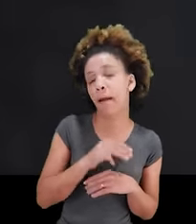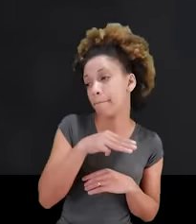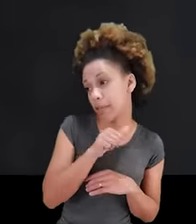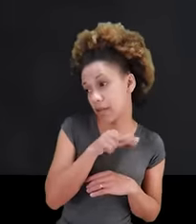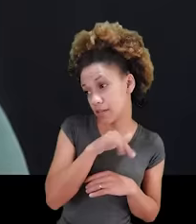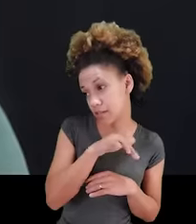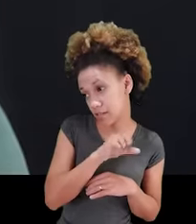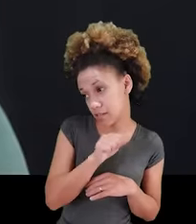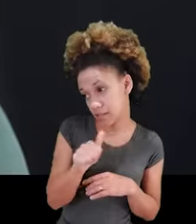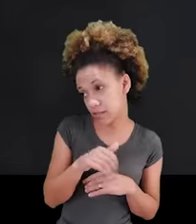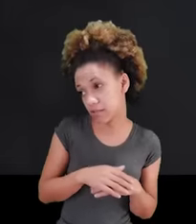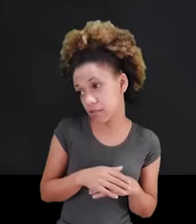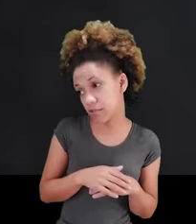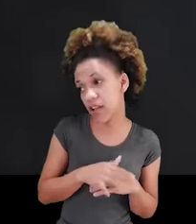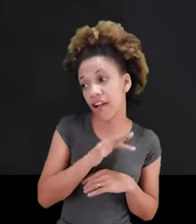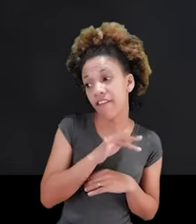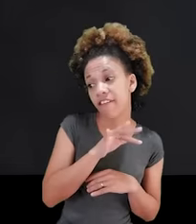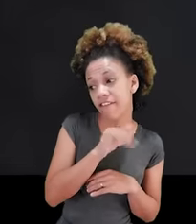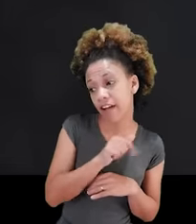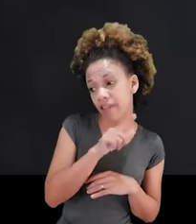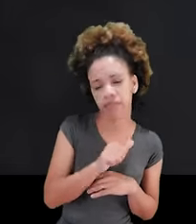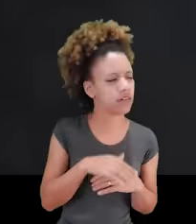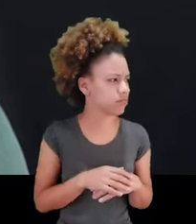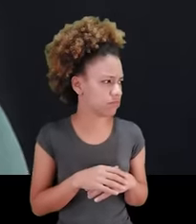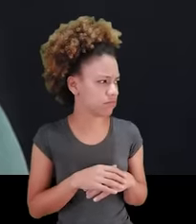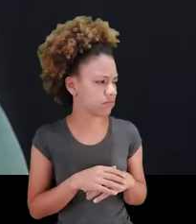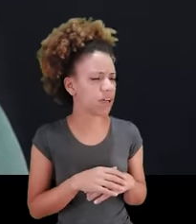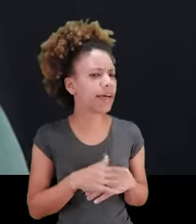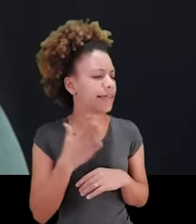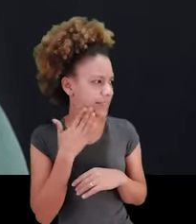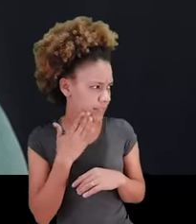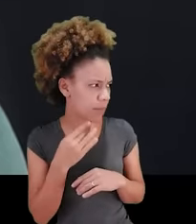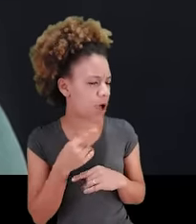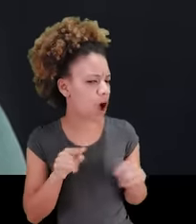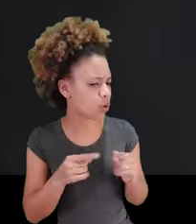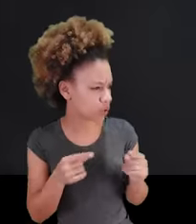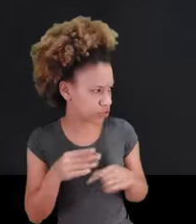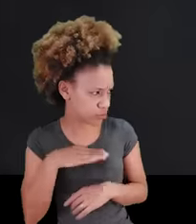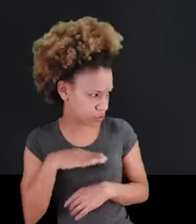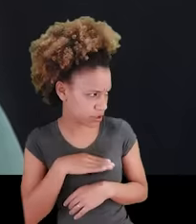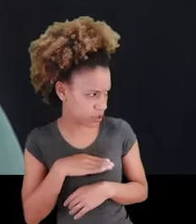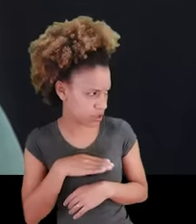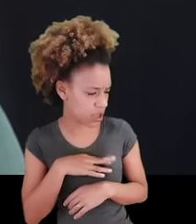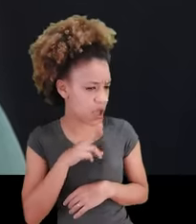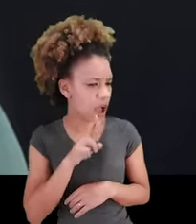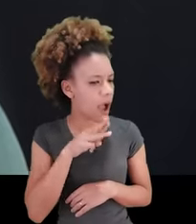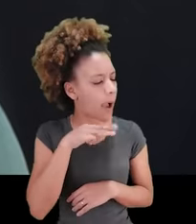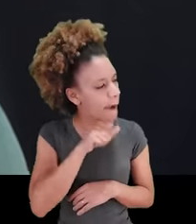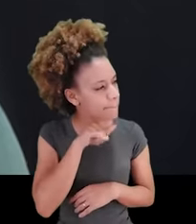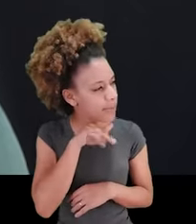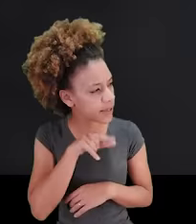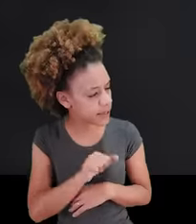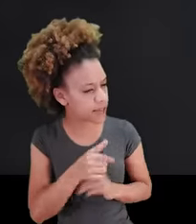Marisa. Marisa? Mas é fado, Nem toda a gente gosta de fado. Sabe o que eu conheço de música portuguesa? O que é que conheço? O Raminhos me apresentou